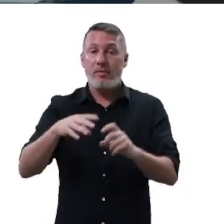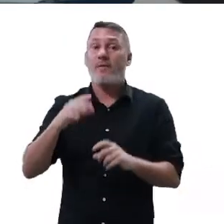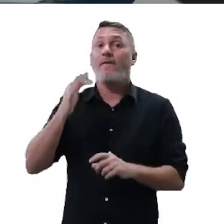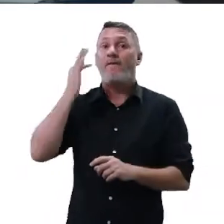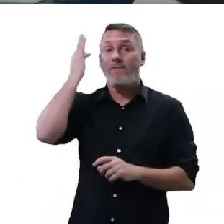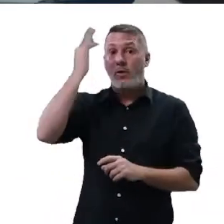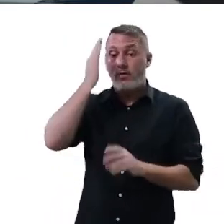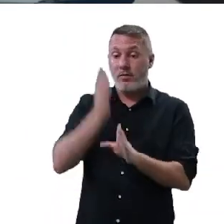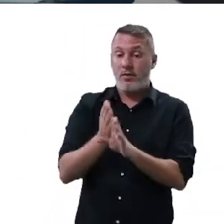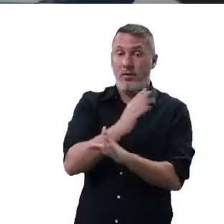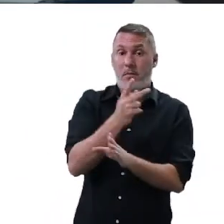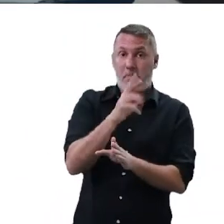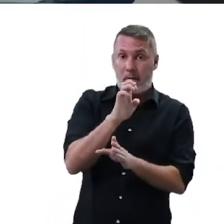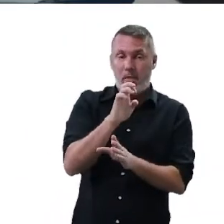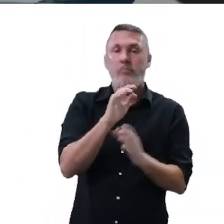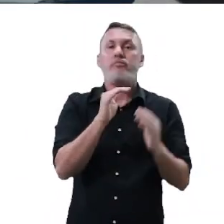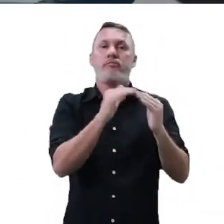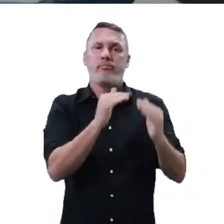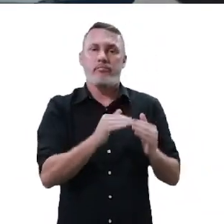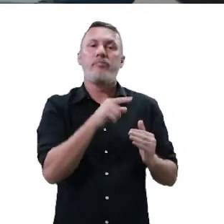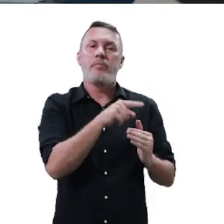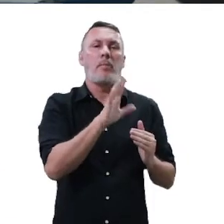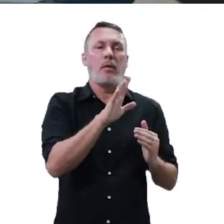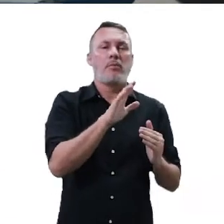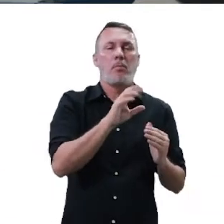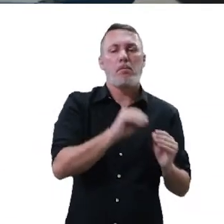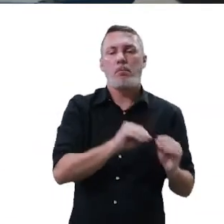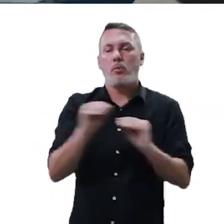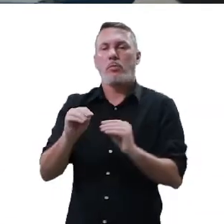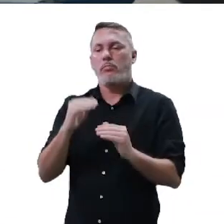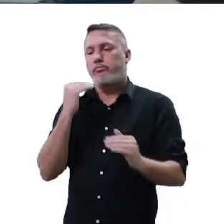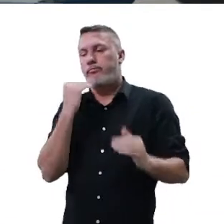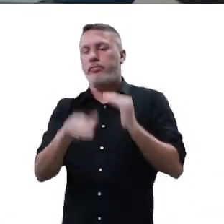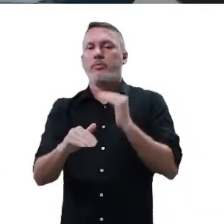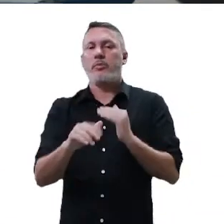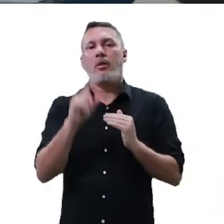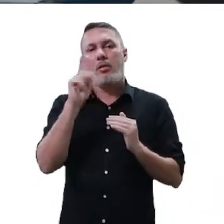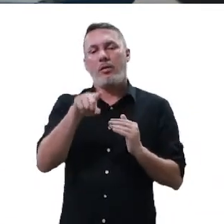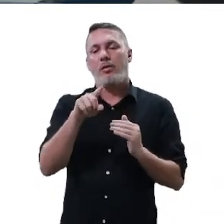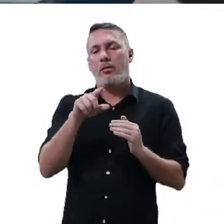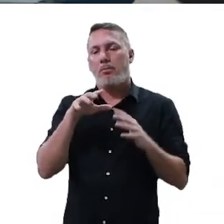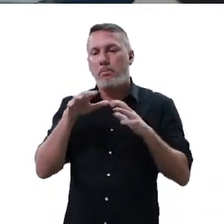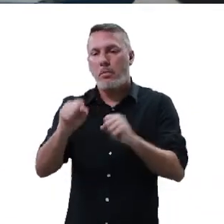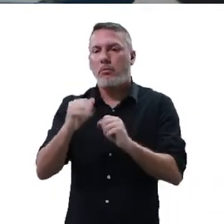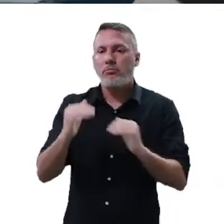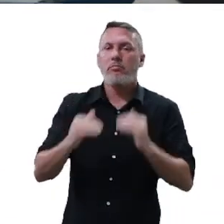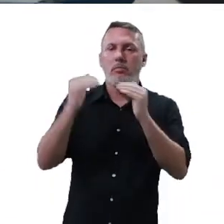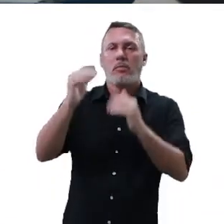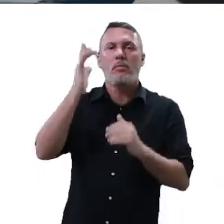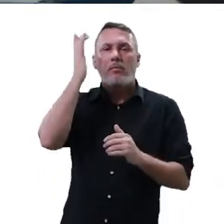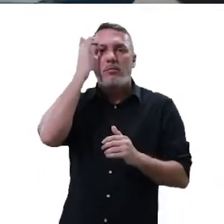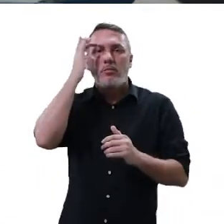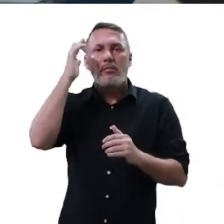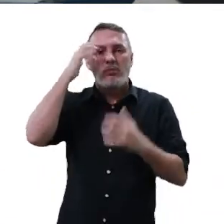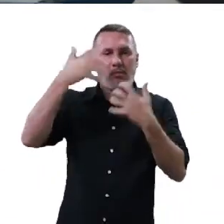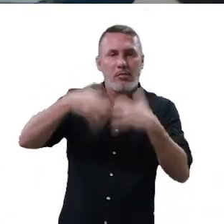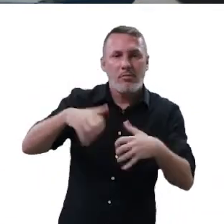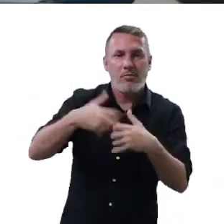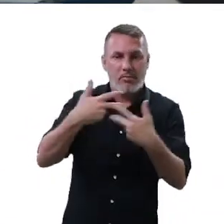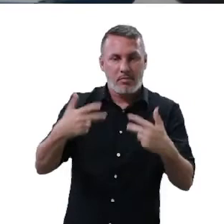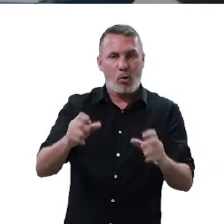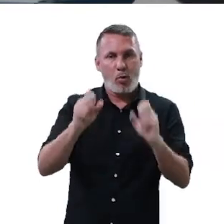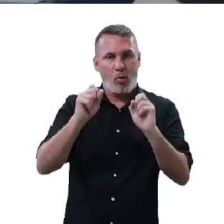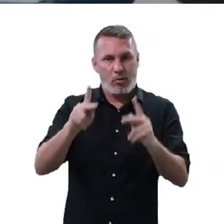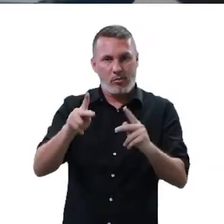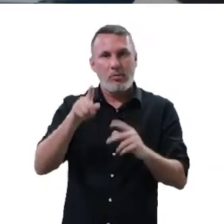mito. E os filósofos pré-socráticos romperam com isso, buscando um caminho de explicação a partir da